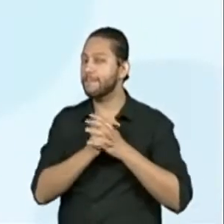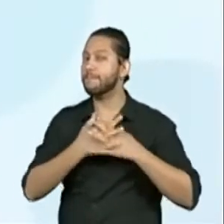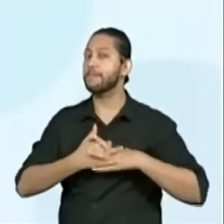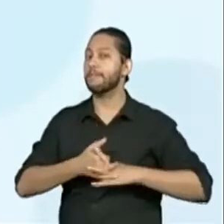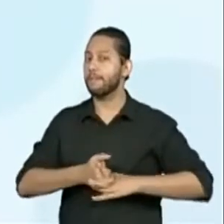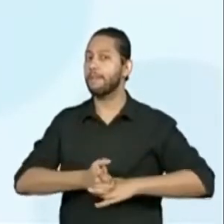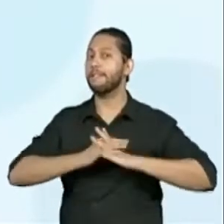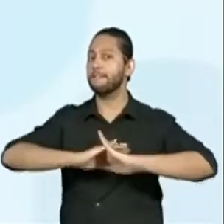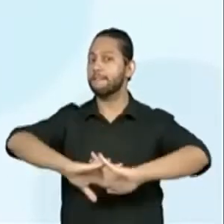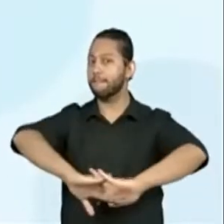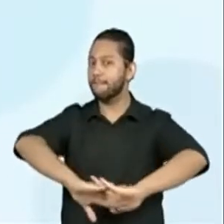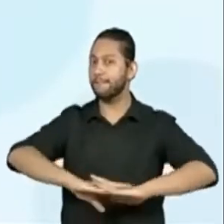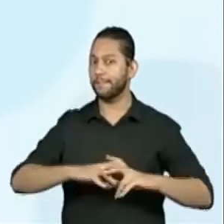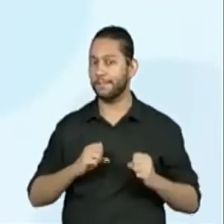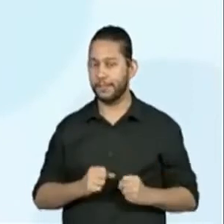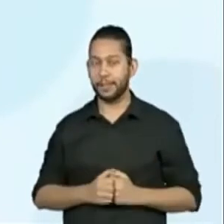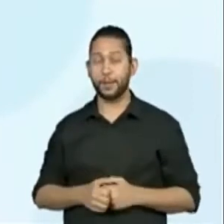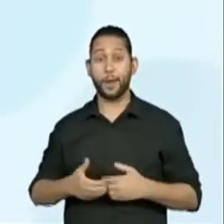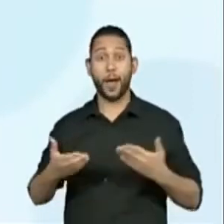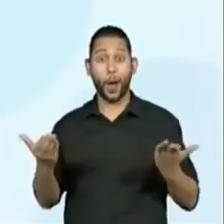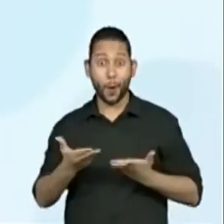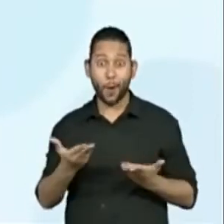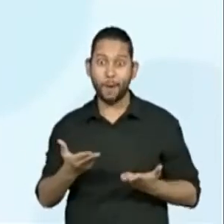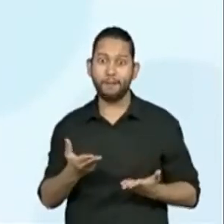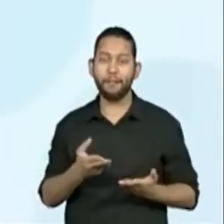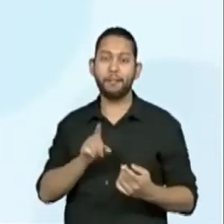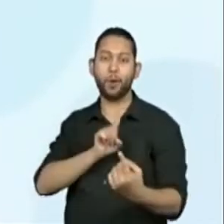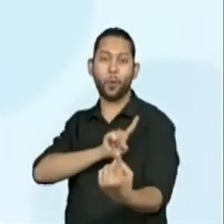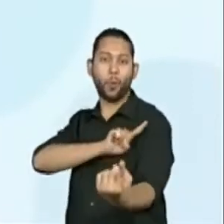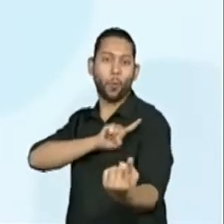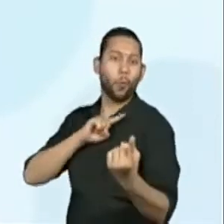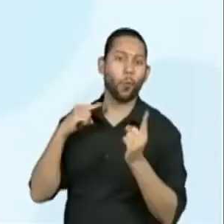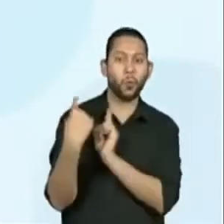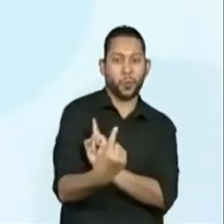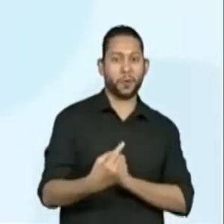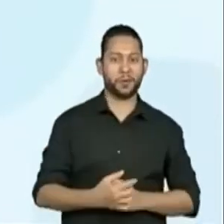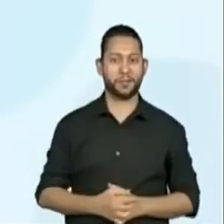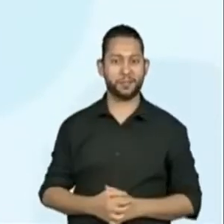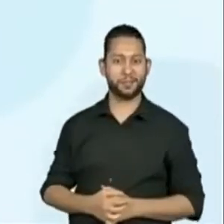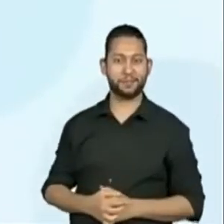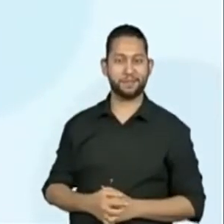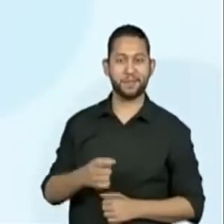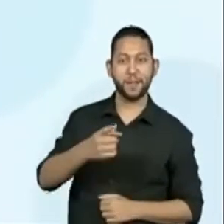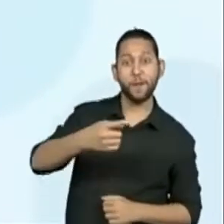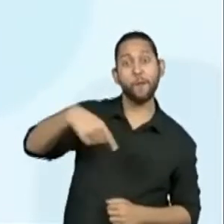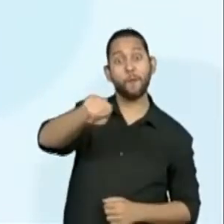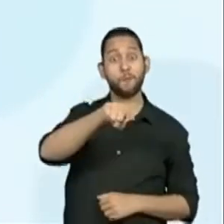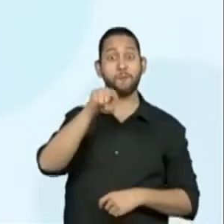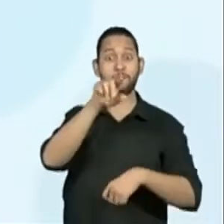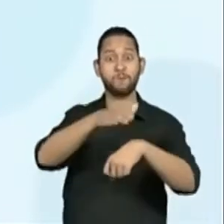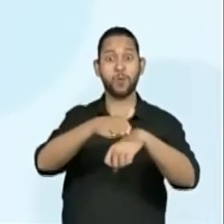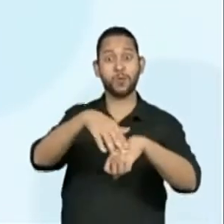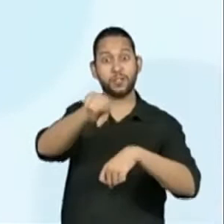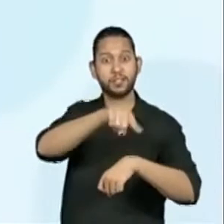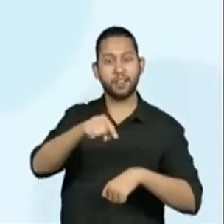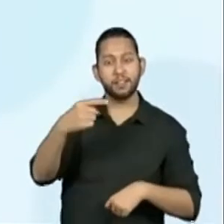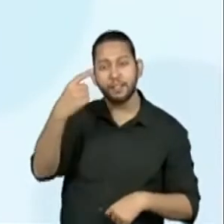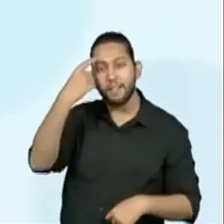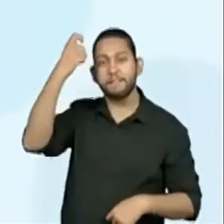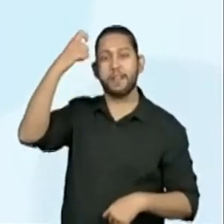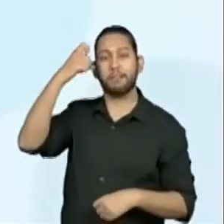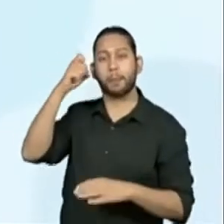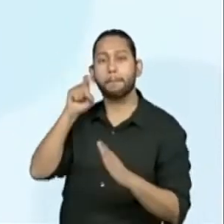comigo vamos lá Elabore uma pergunta para a CRE elabora desculpa Elabore uma pergunta para